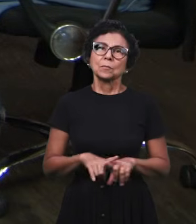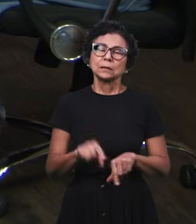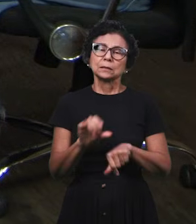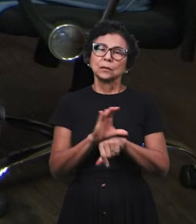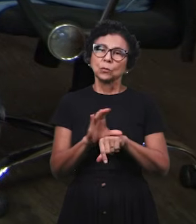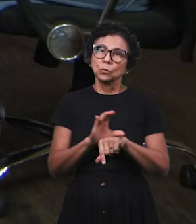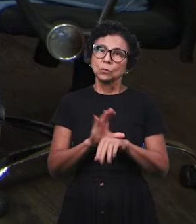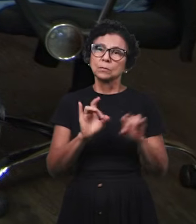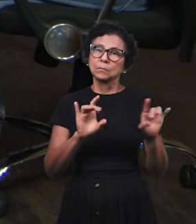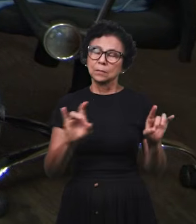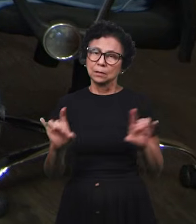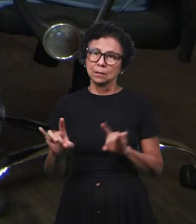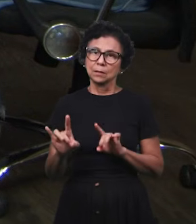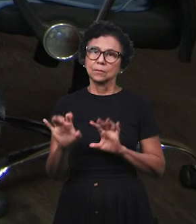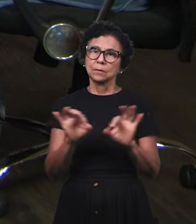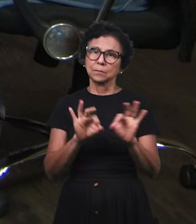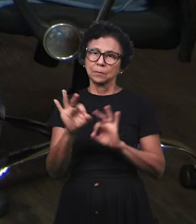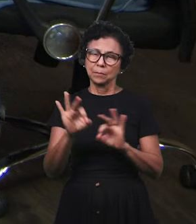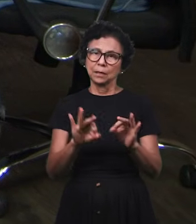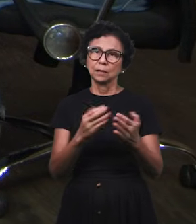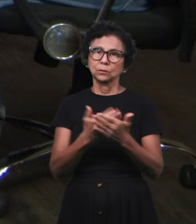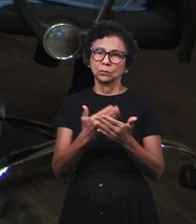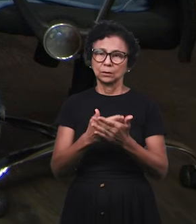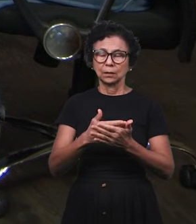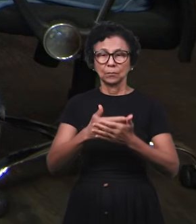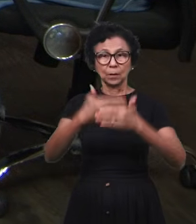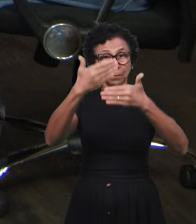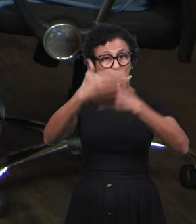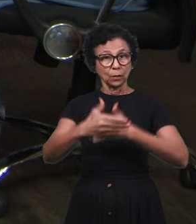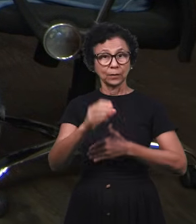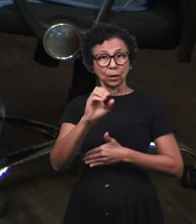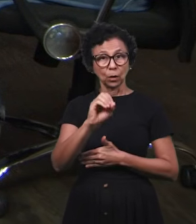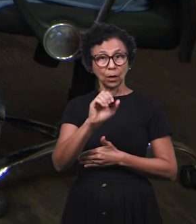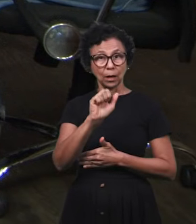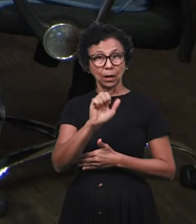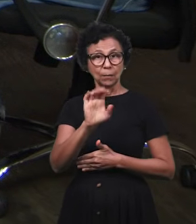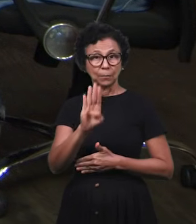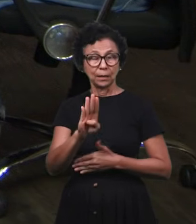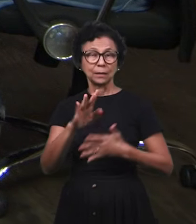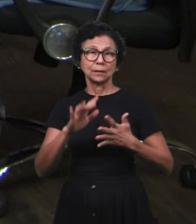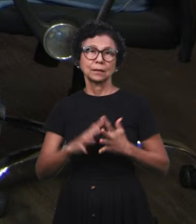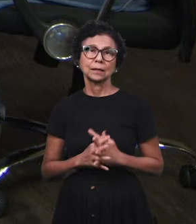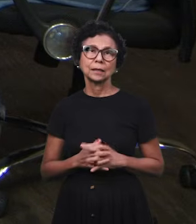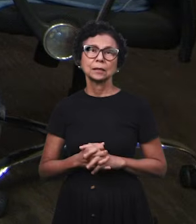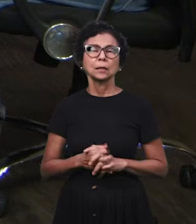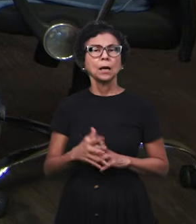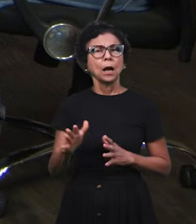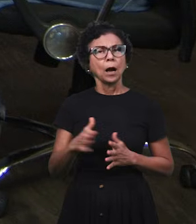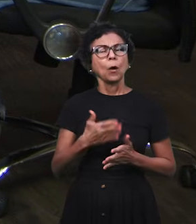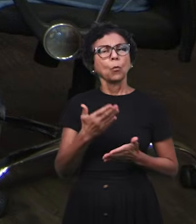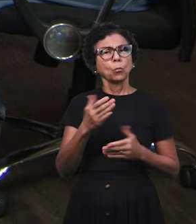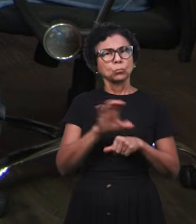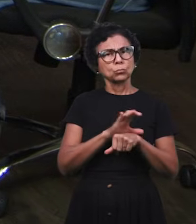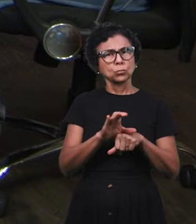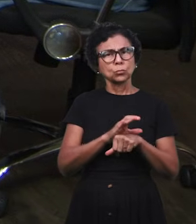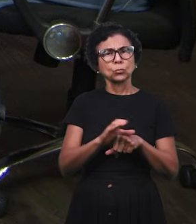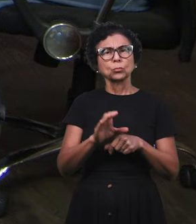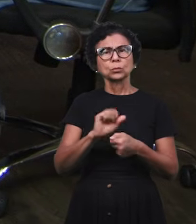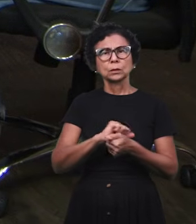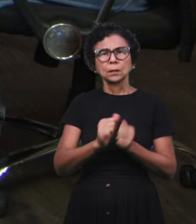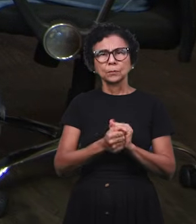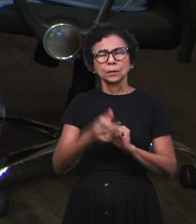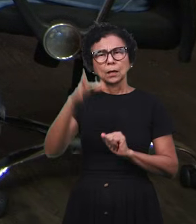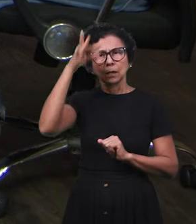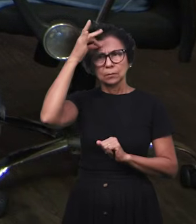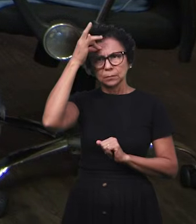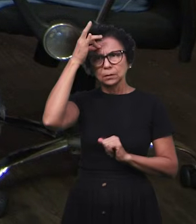que ele faz. Só que, via de regra, todo mundo faz cursinho para passar na OAB. E aí, depois que você consegue a sua carteirinha da